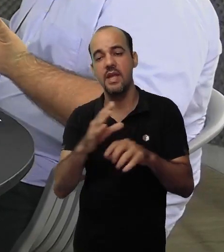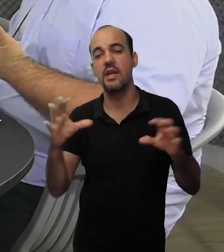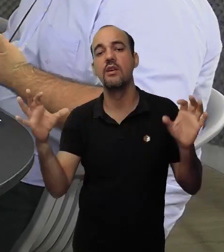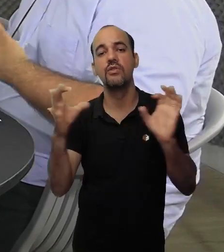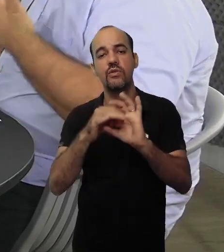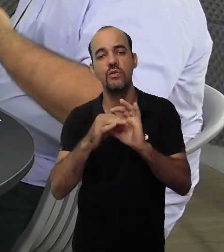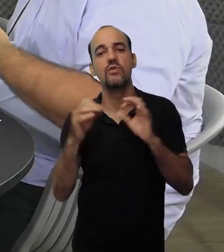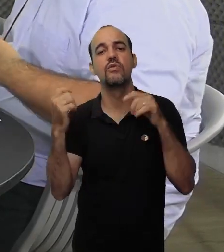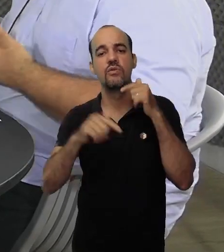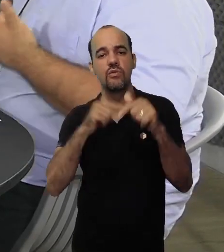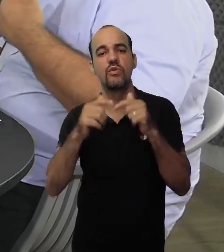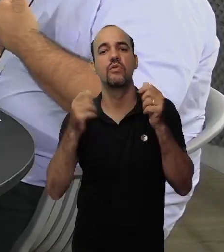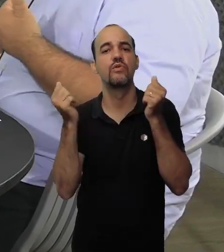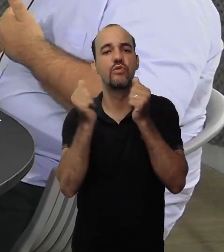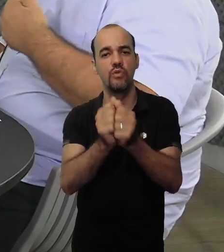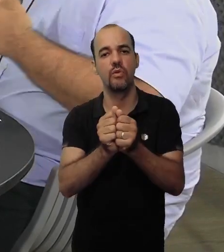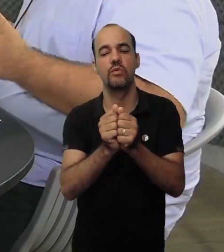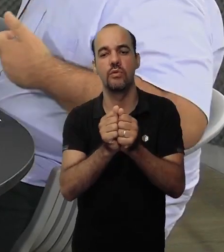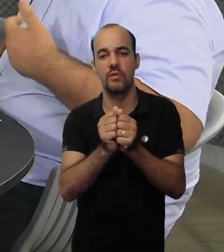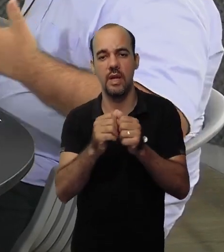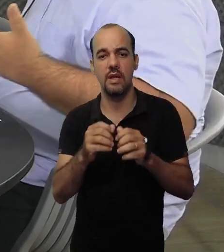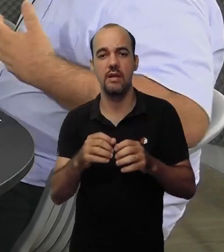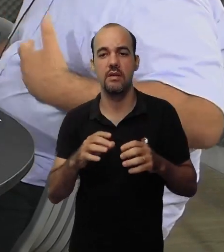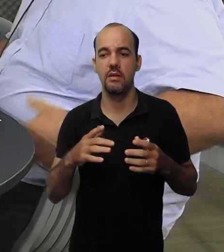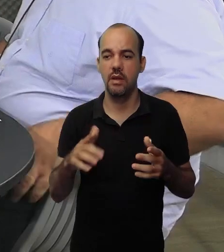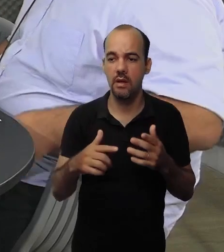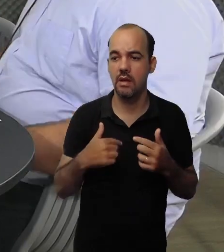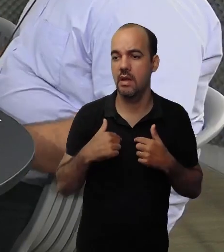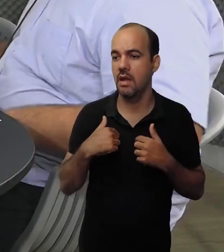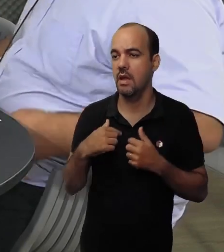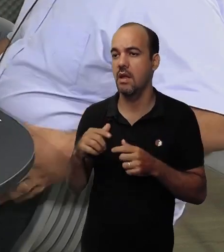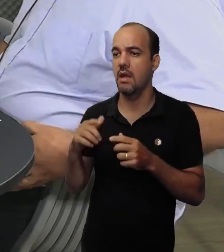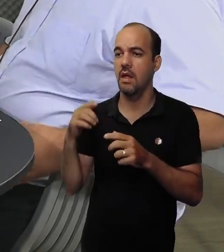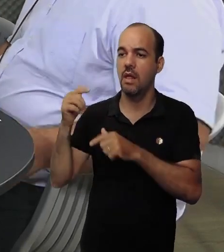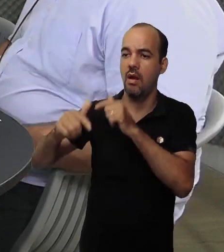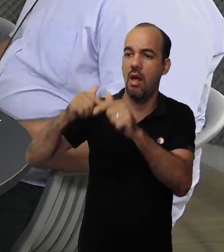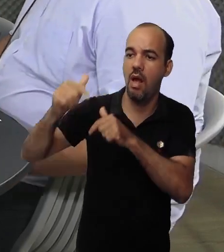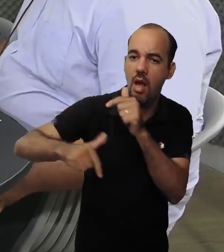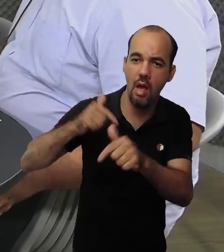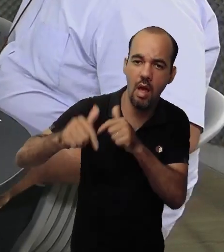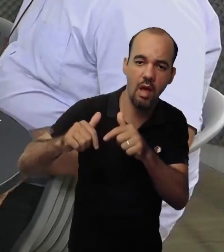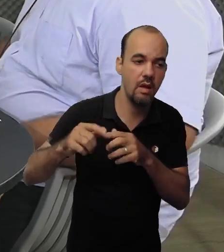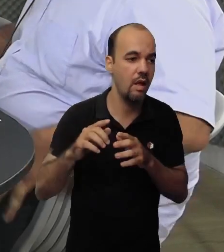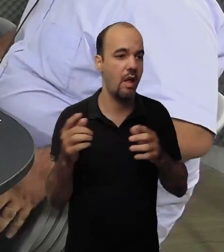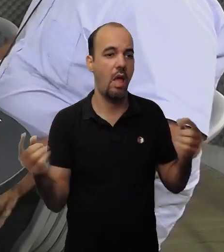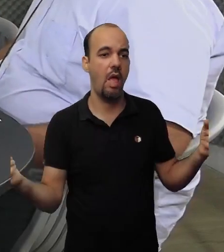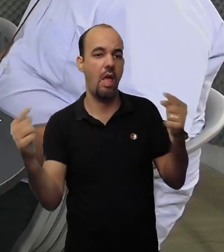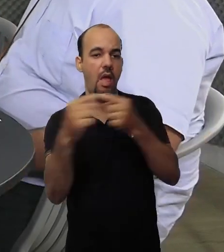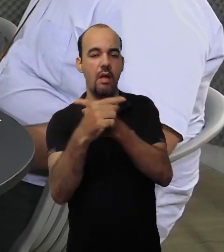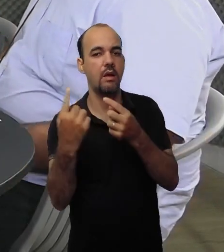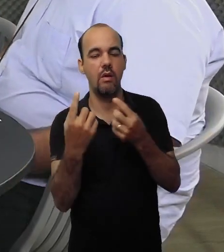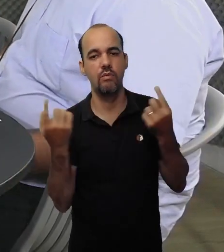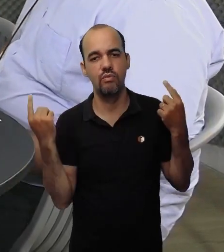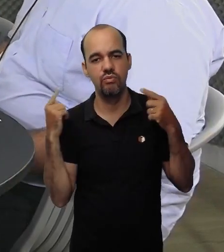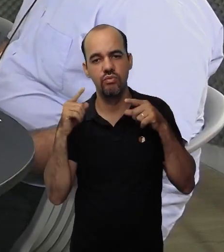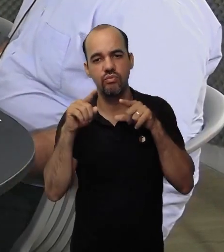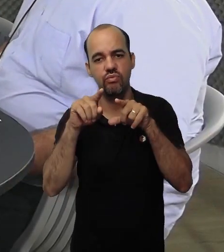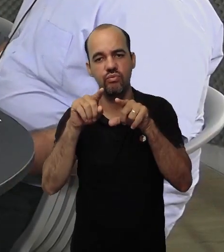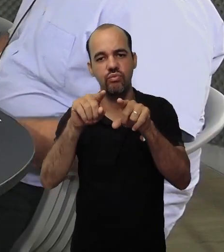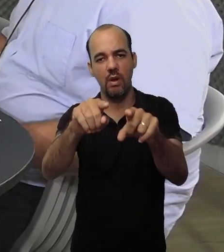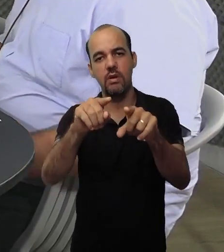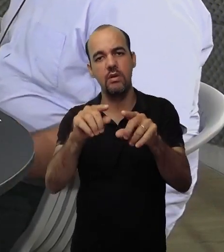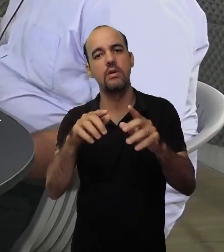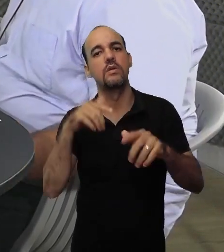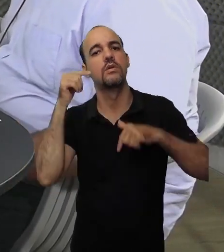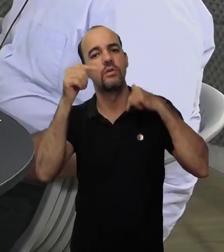trabalhado remando em uma direção, porque não adianta cada um tá remando em uma direção, a gente só vai fazer força. O esforço é o mesmo. Isso.